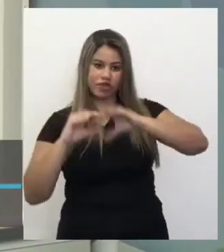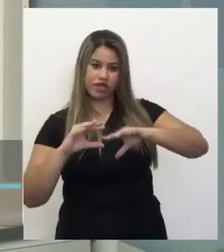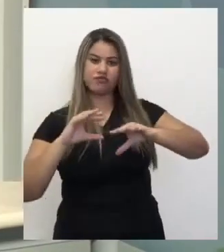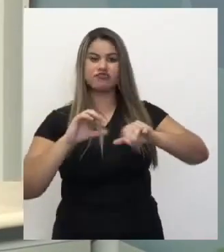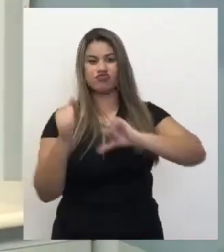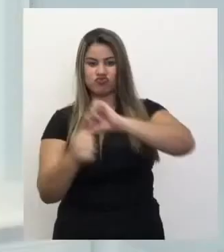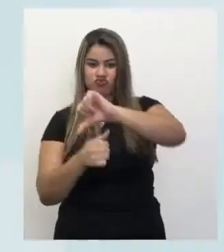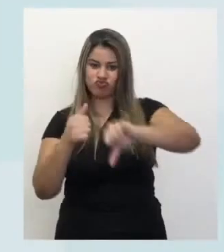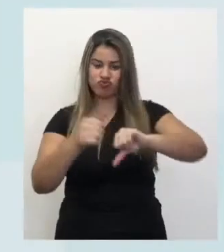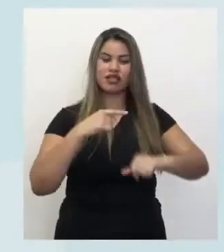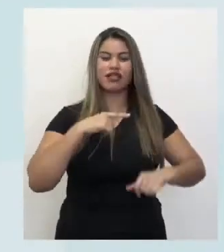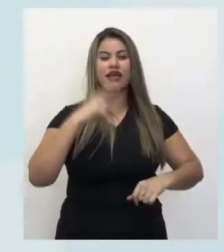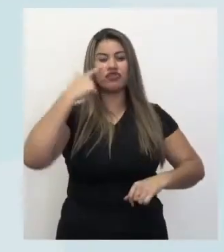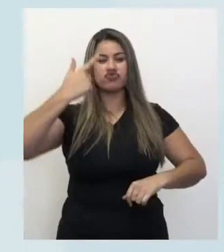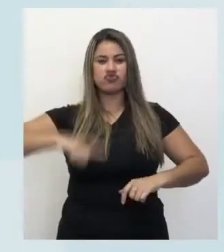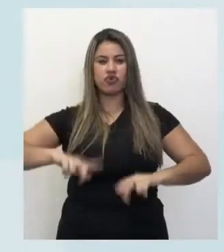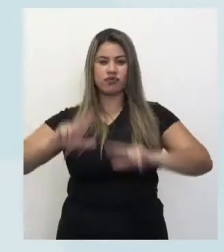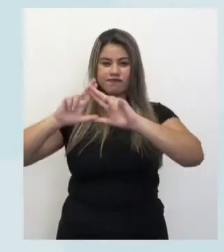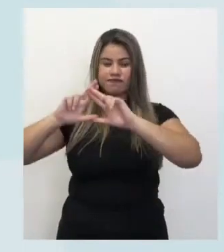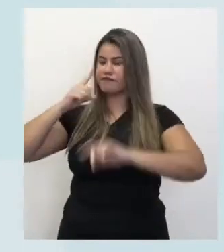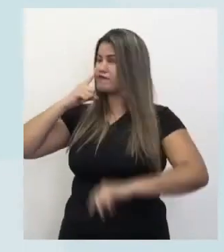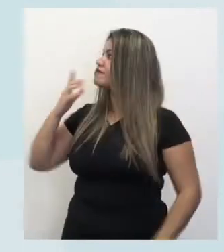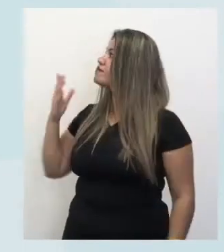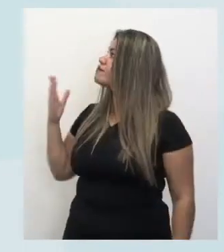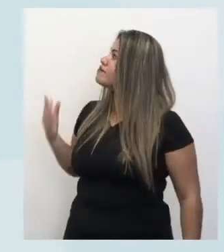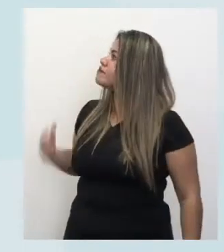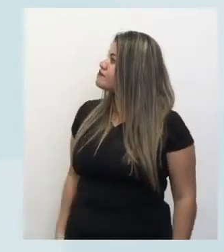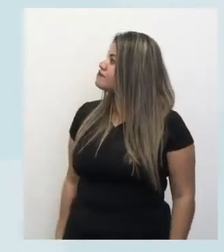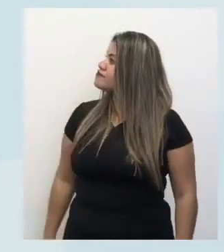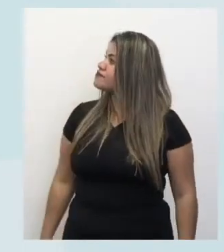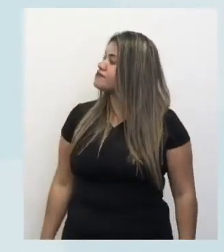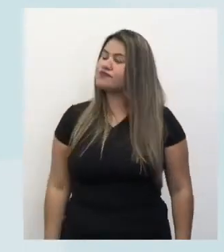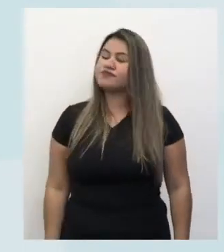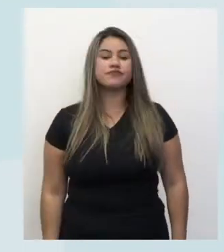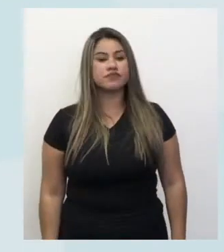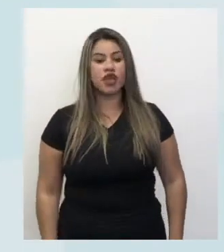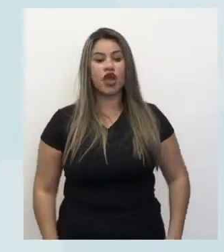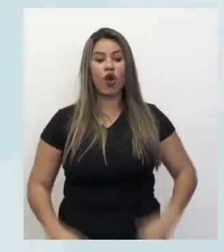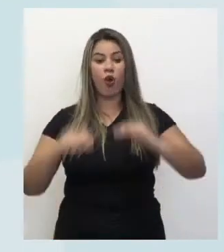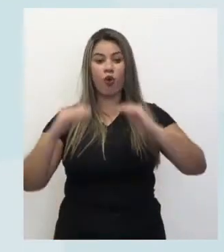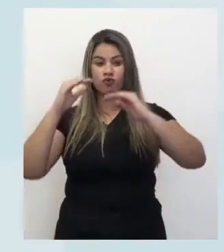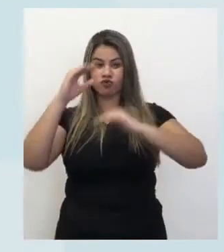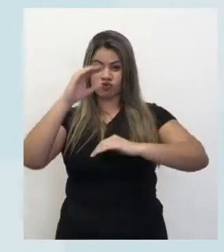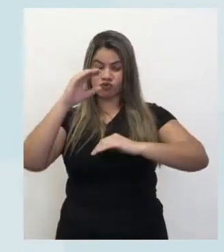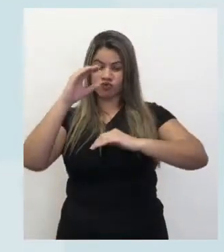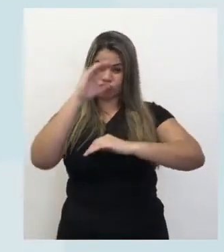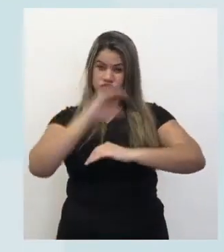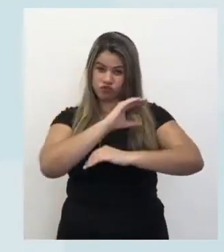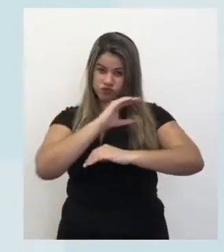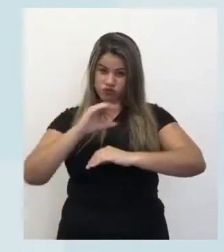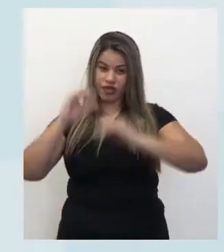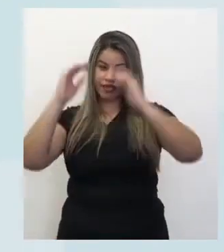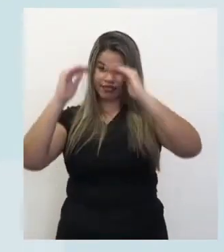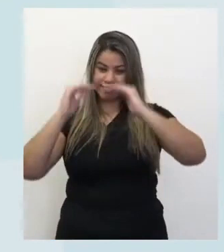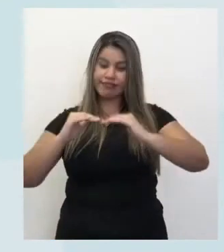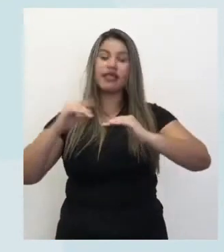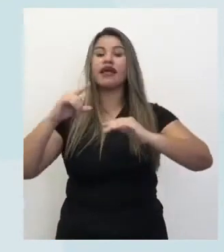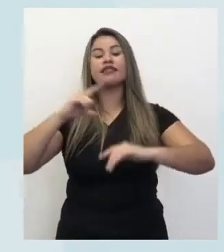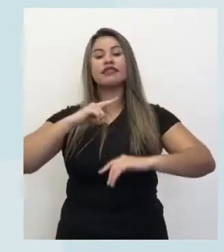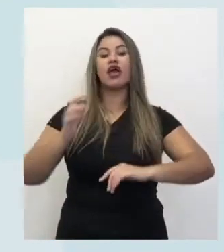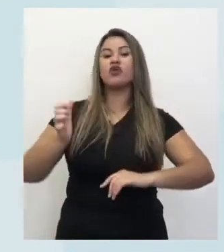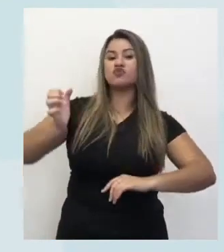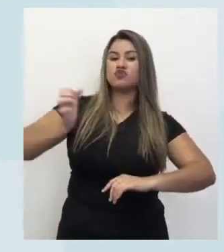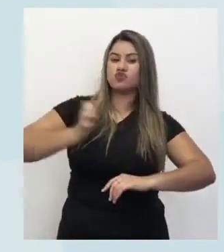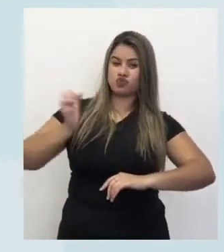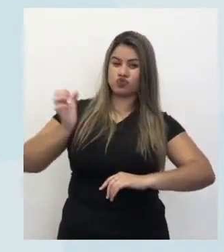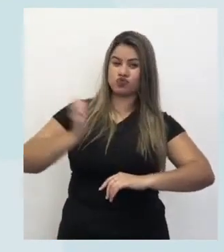nossa pirâmide, tá? Então, abaixo do clero, aí sim nós temos a nobreza, né? Então, do grupo nobreza, a